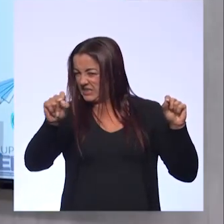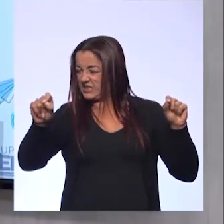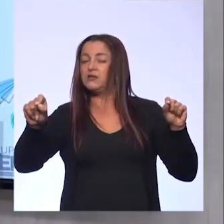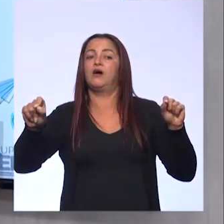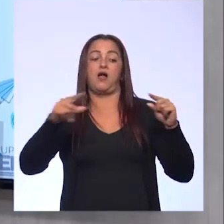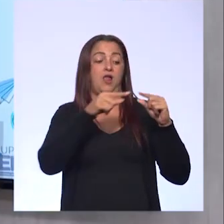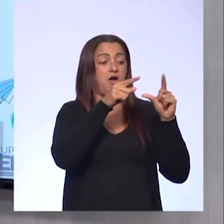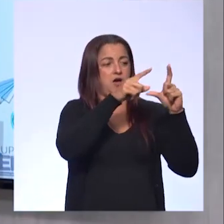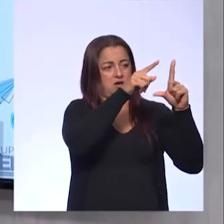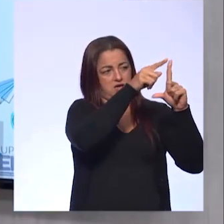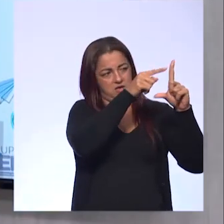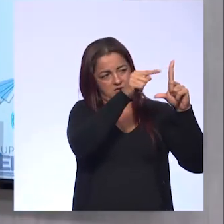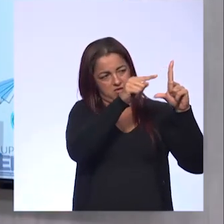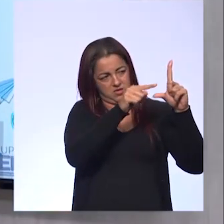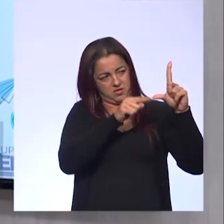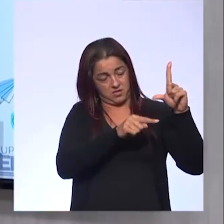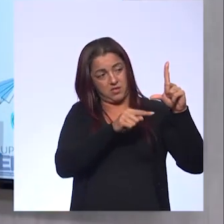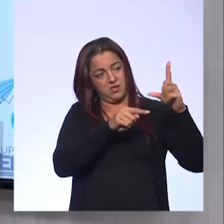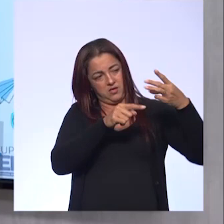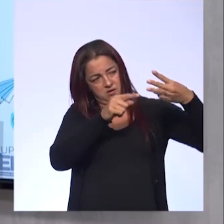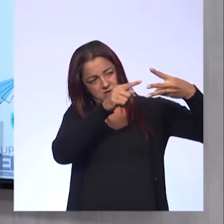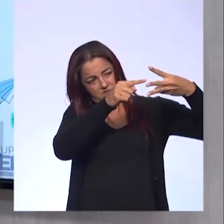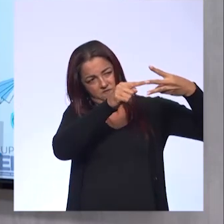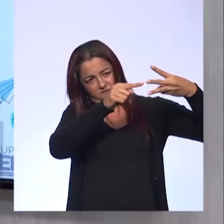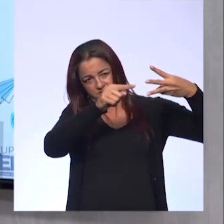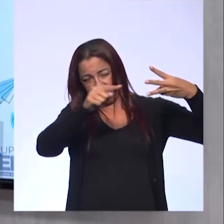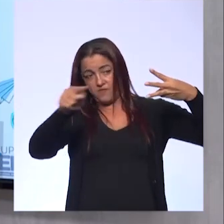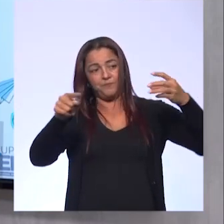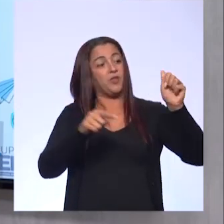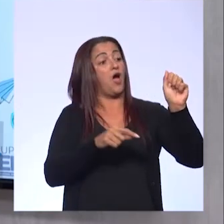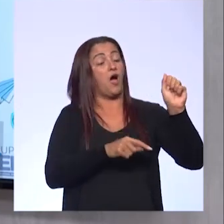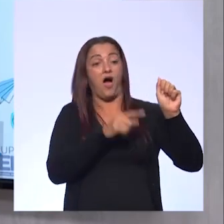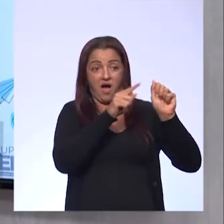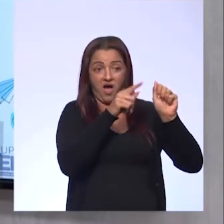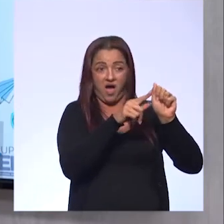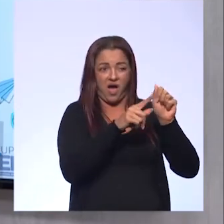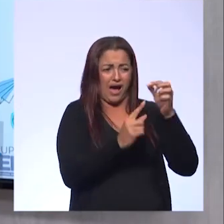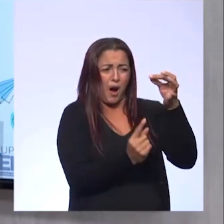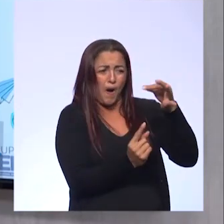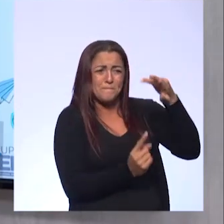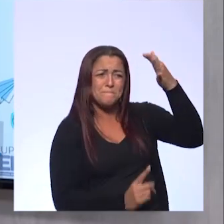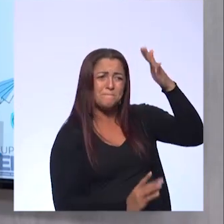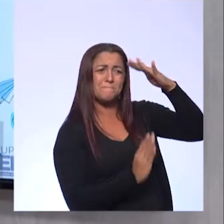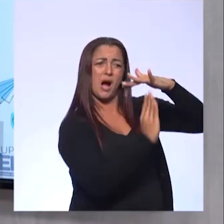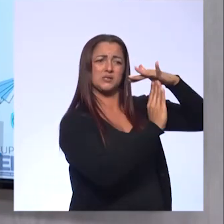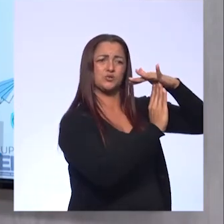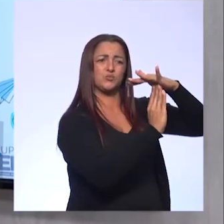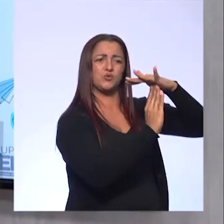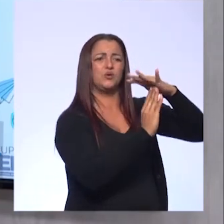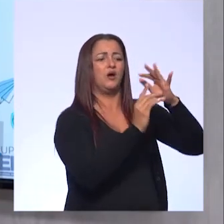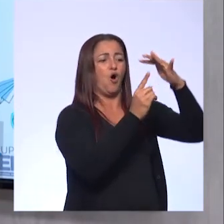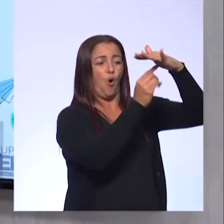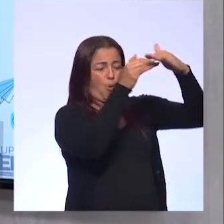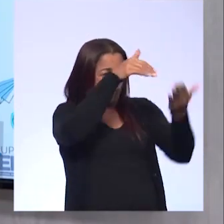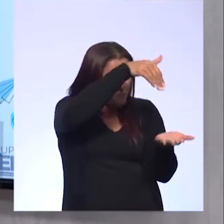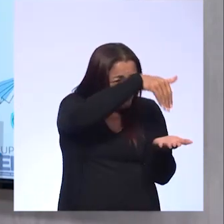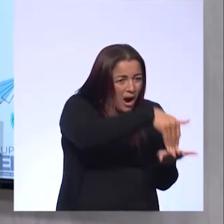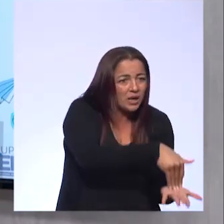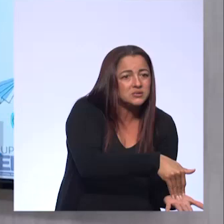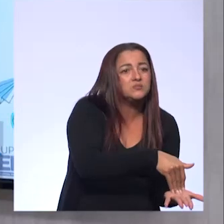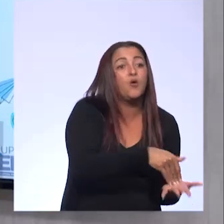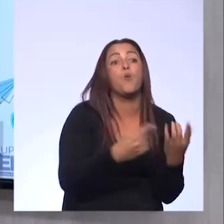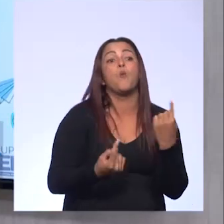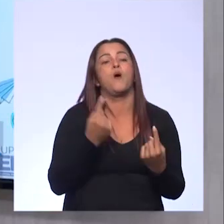e eu estaria aqui o que que tem Uai então o ar é o máximo que ela subiu ou uma como que ela